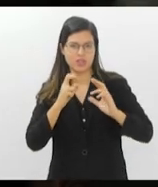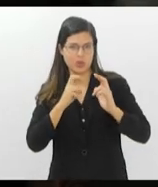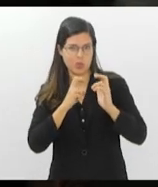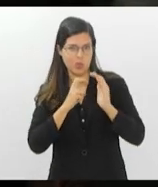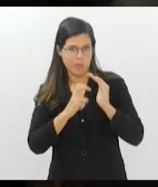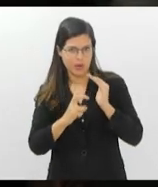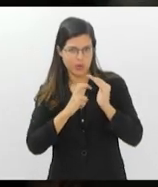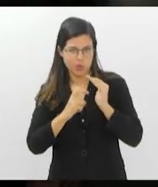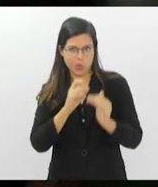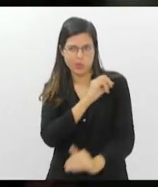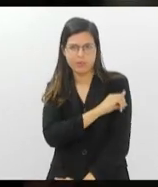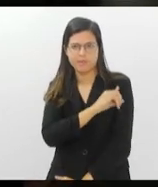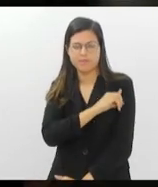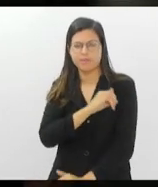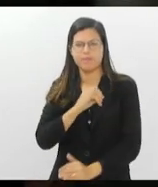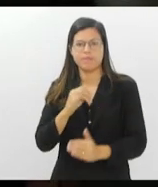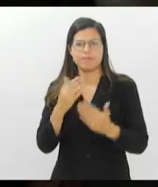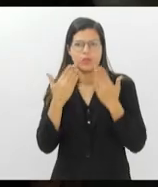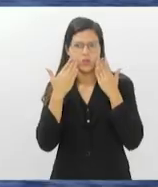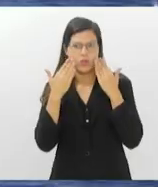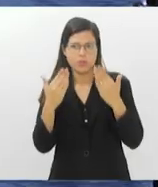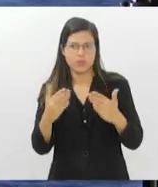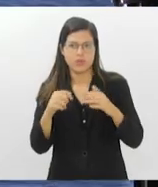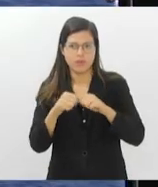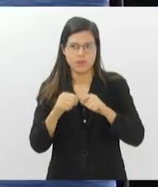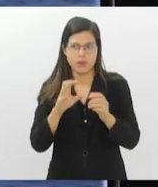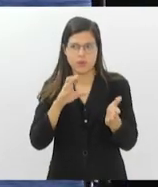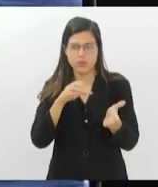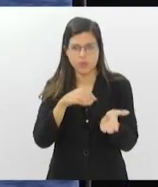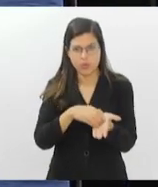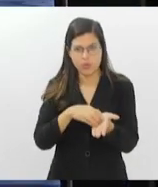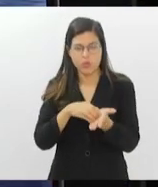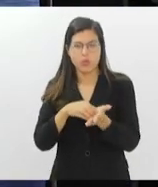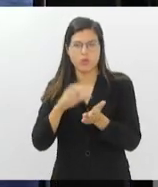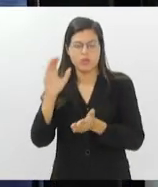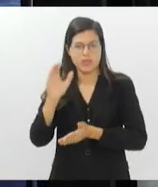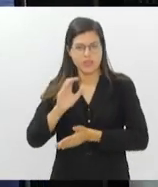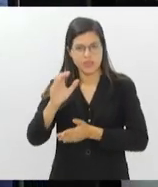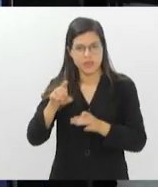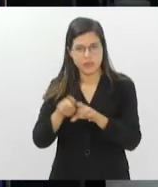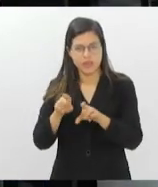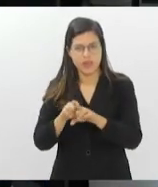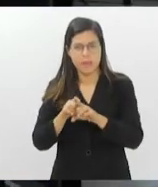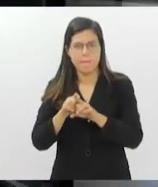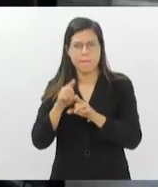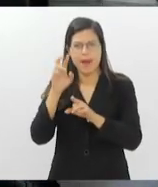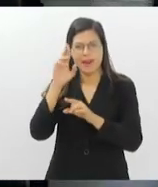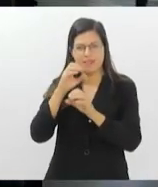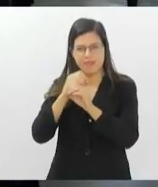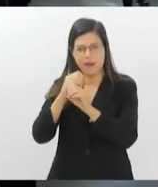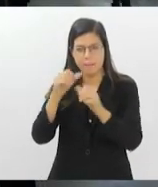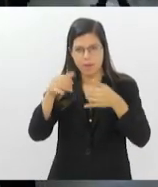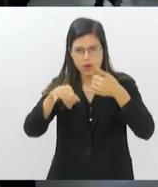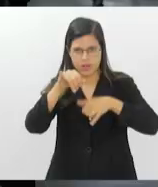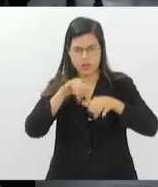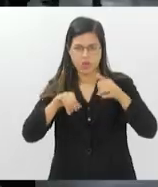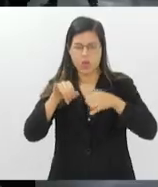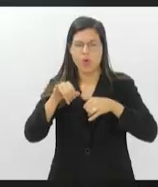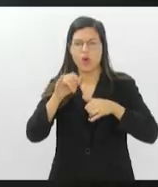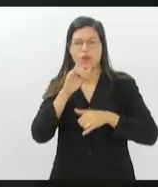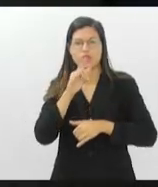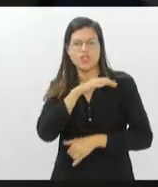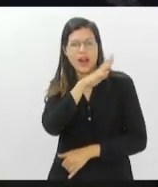exposição, produzida pelo Núcleo de Fotografia Ambiental e Científica e pelo Laboratório de Mamíferos Aquáticos e Bioindicadores da